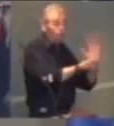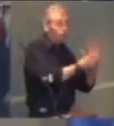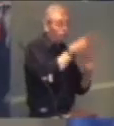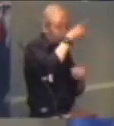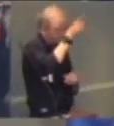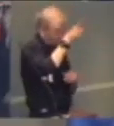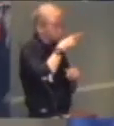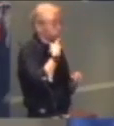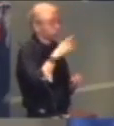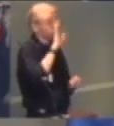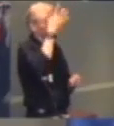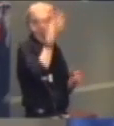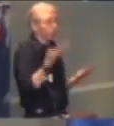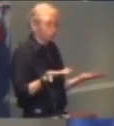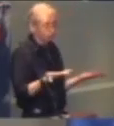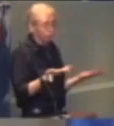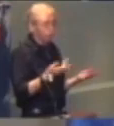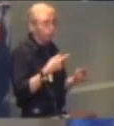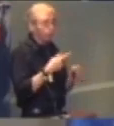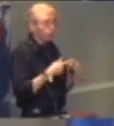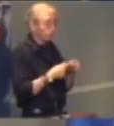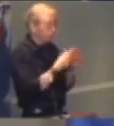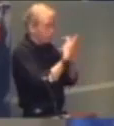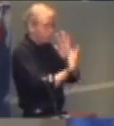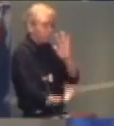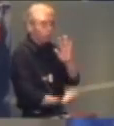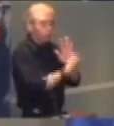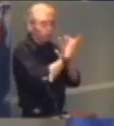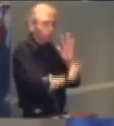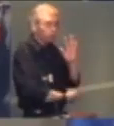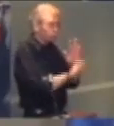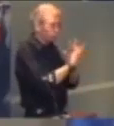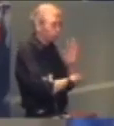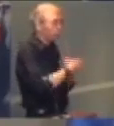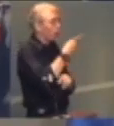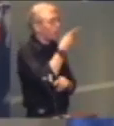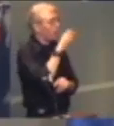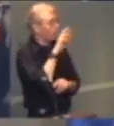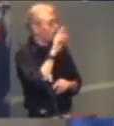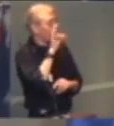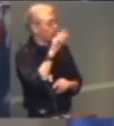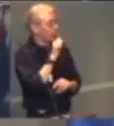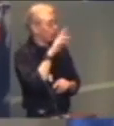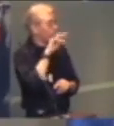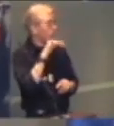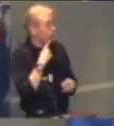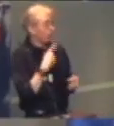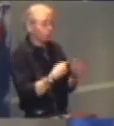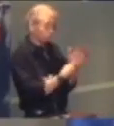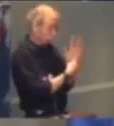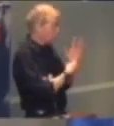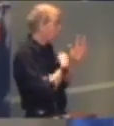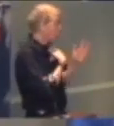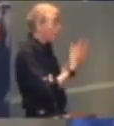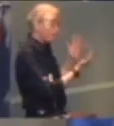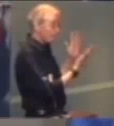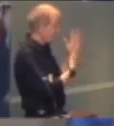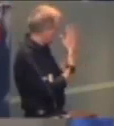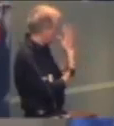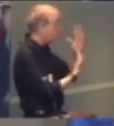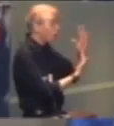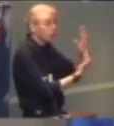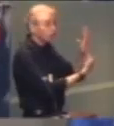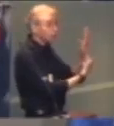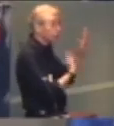resolver Porque as portarias ministeriais vão mostrar que existe essa irregularidade autista perante a sua